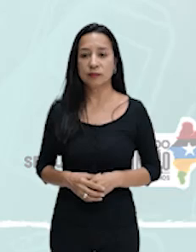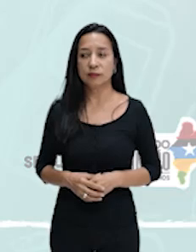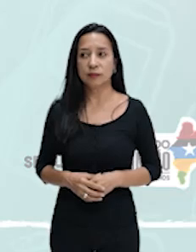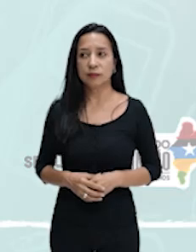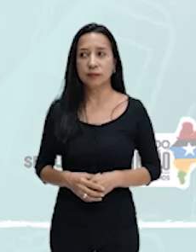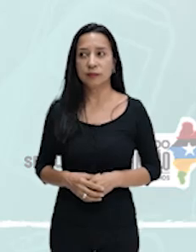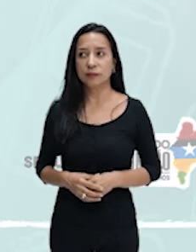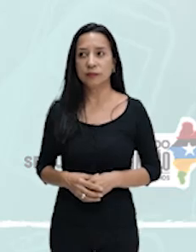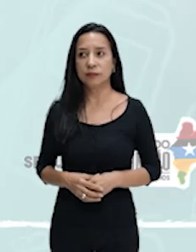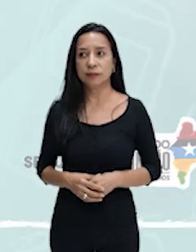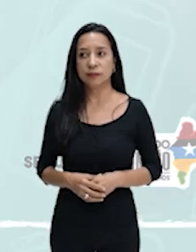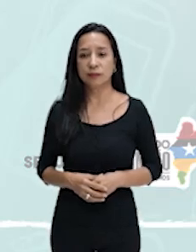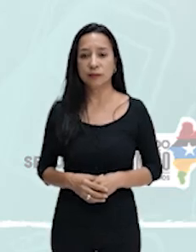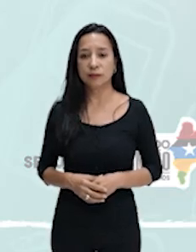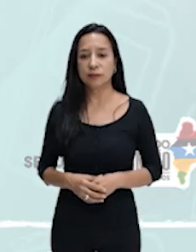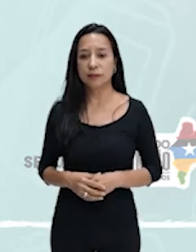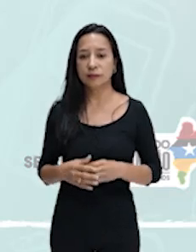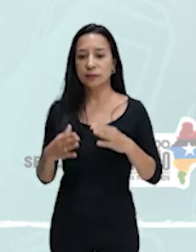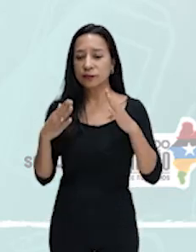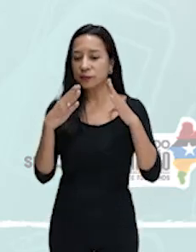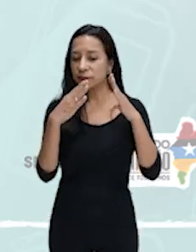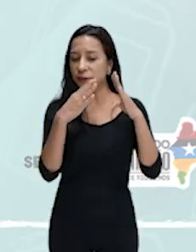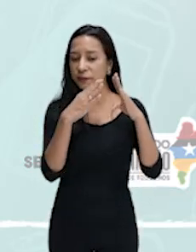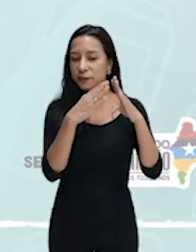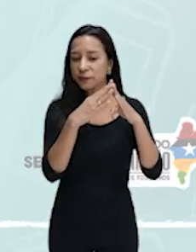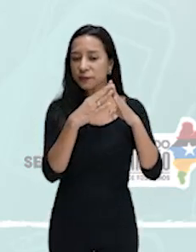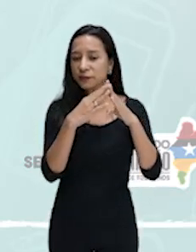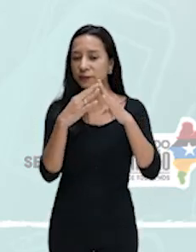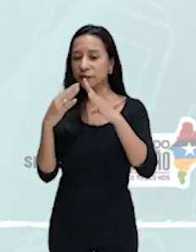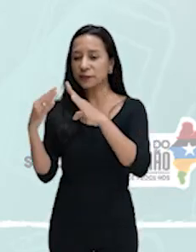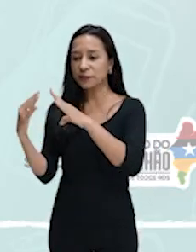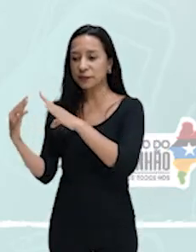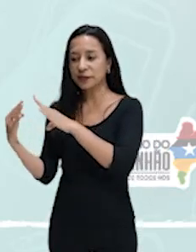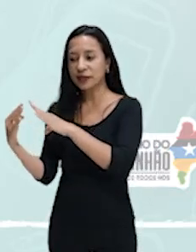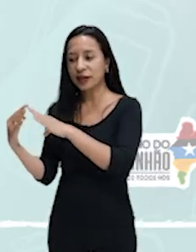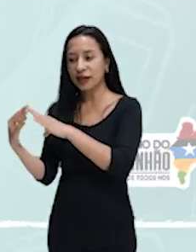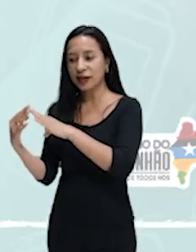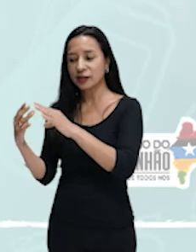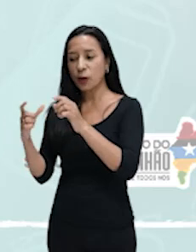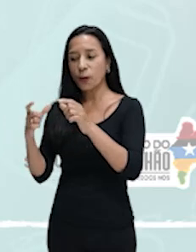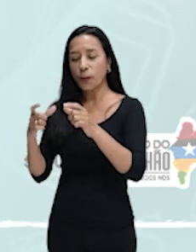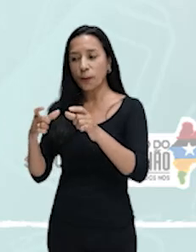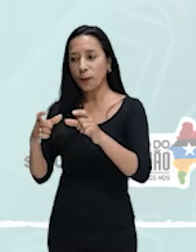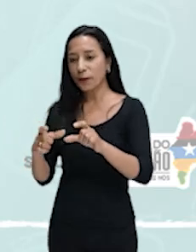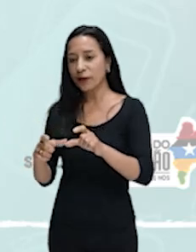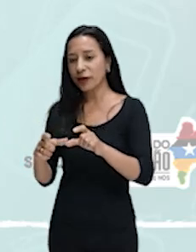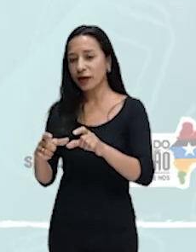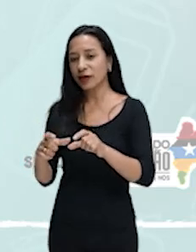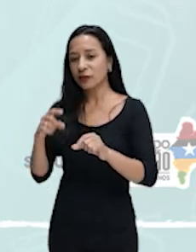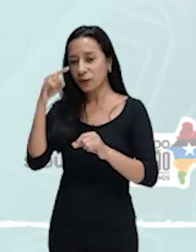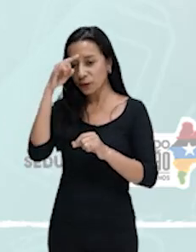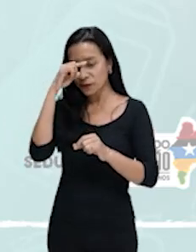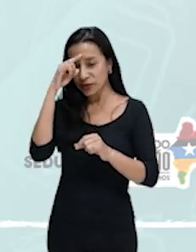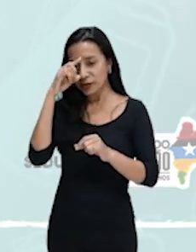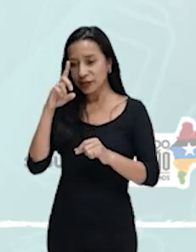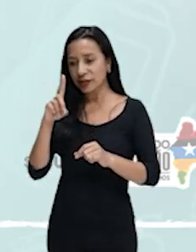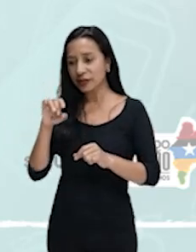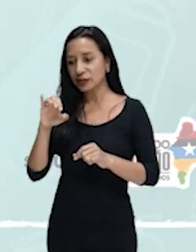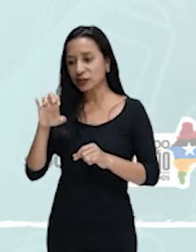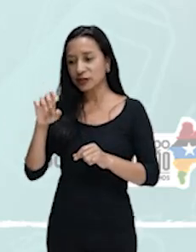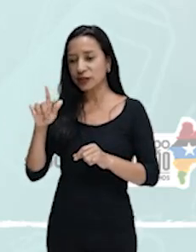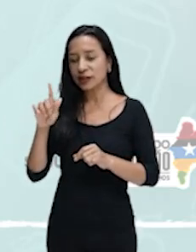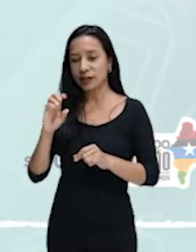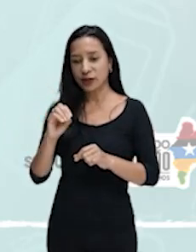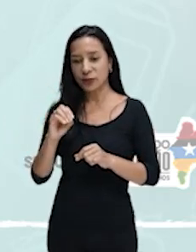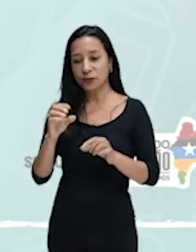gente, eu tenho duas casas, tá? Essas imagens vocês podem ver. Basta botar lá no site, tá? E no Google que vocês